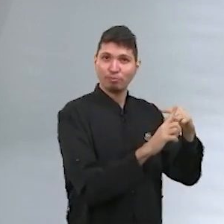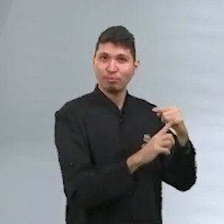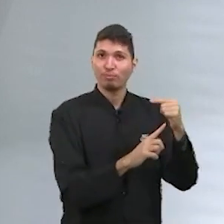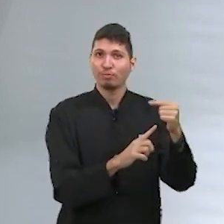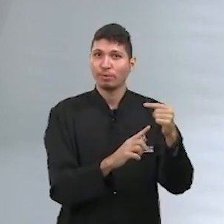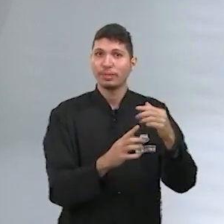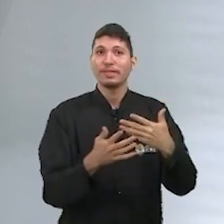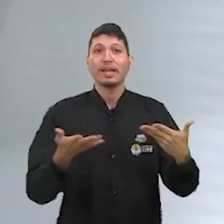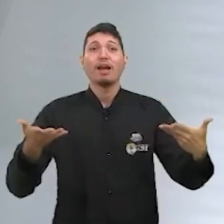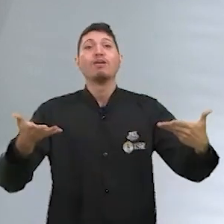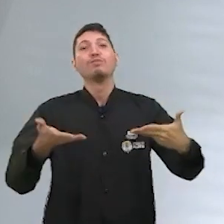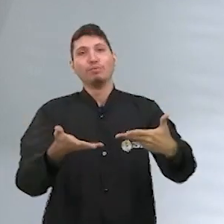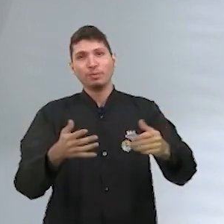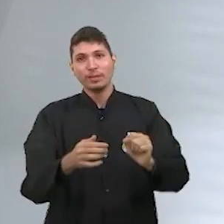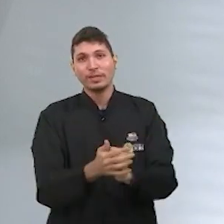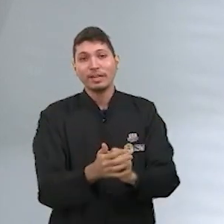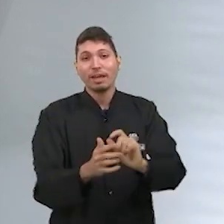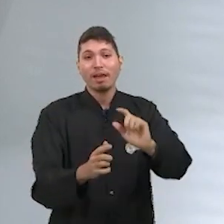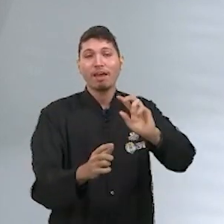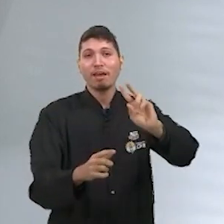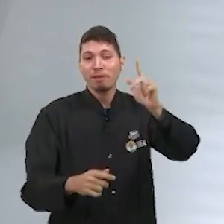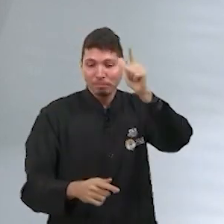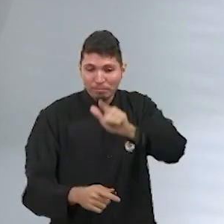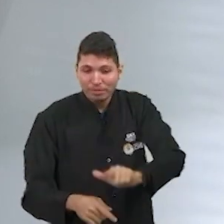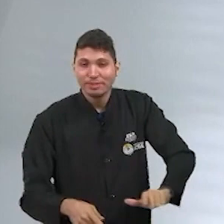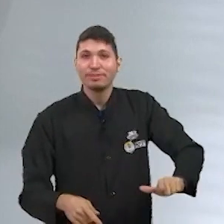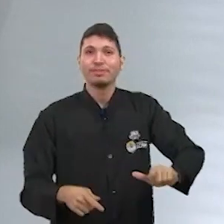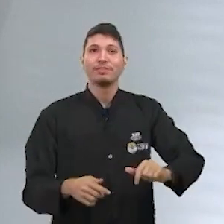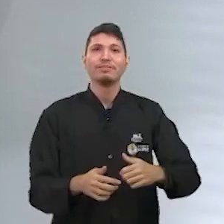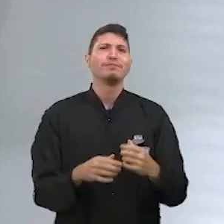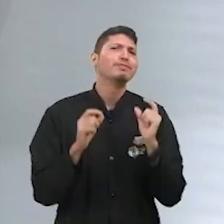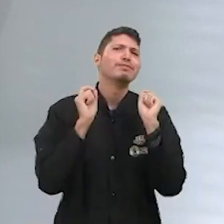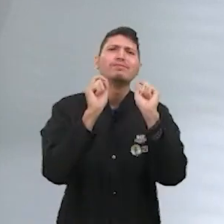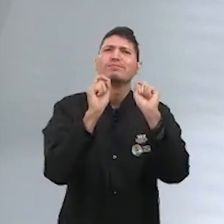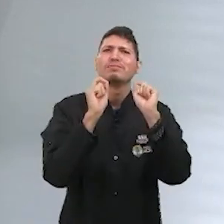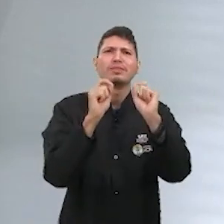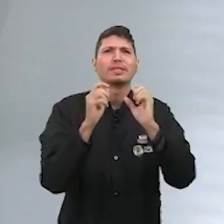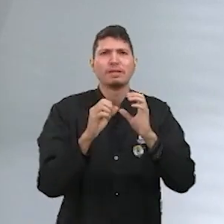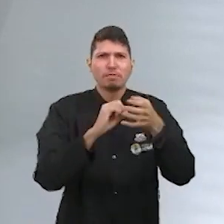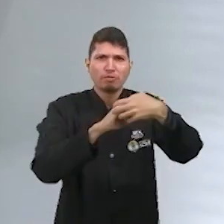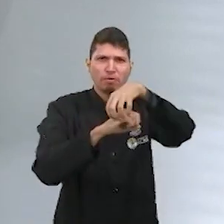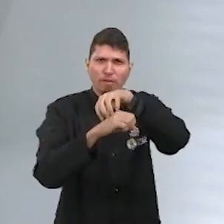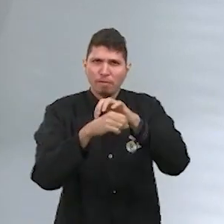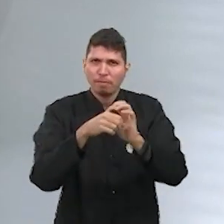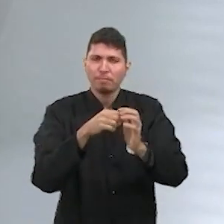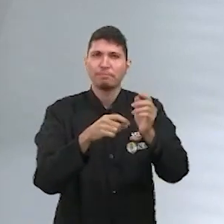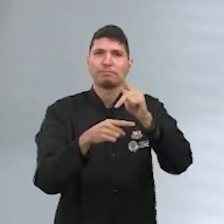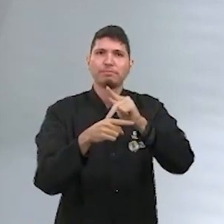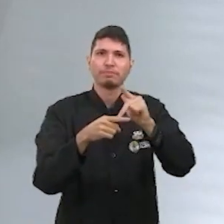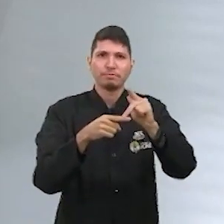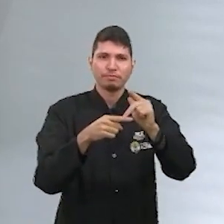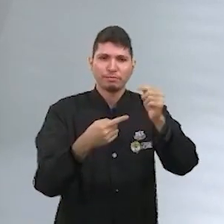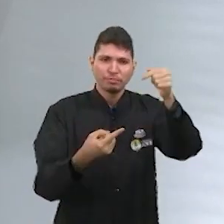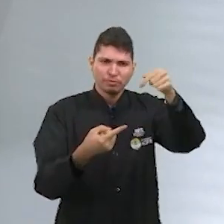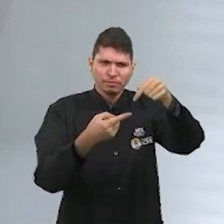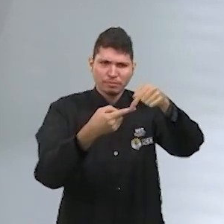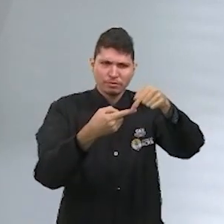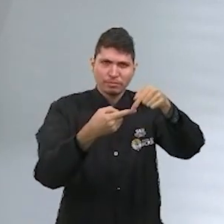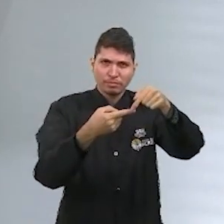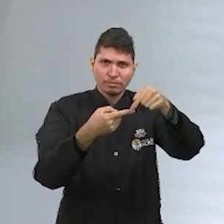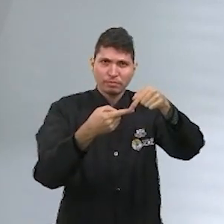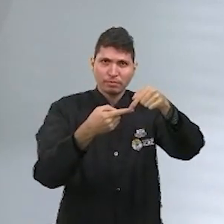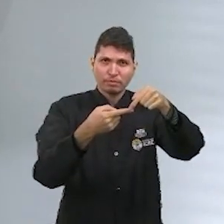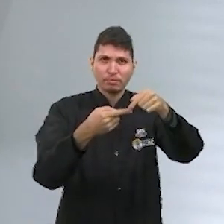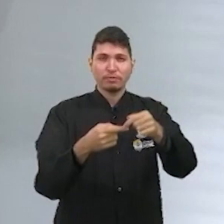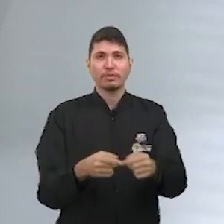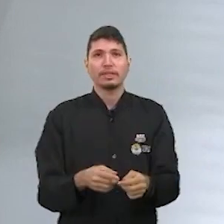2 vezes, dipolo-dipolo. O que seria dipolo-dipolo? Quando uma molécula polar se liga com uma outra molécula